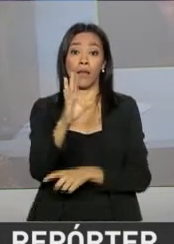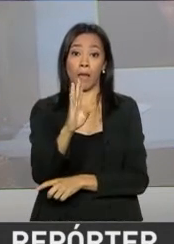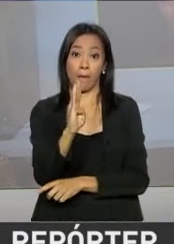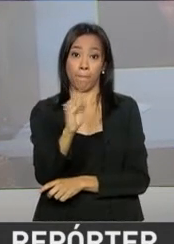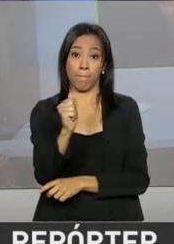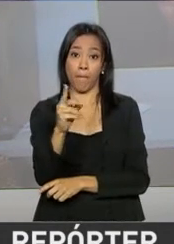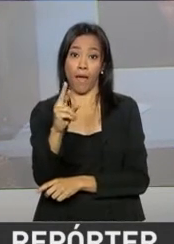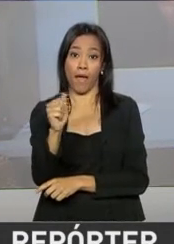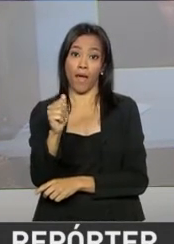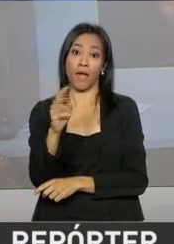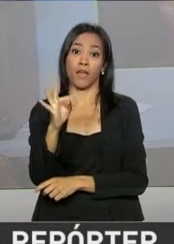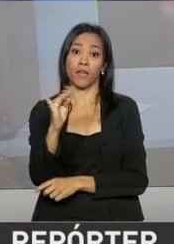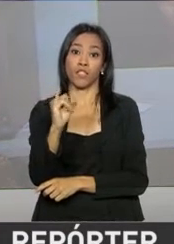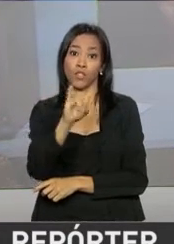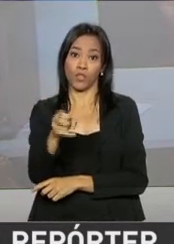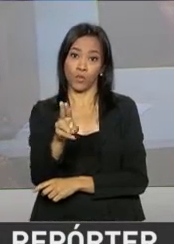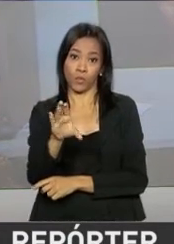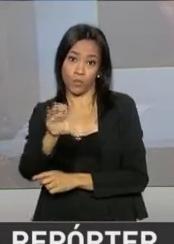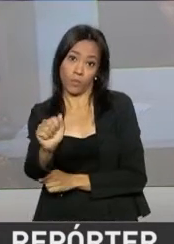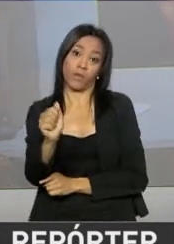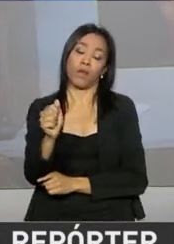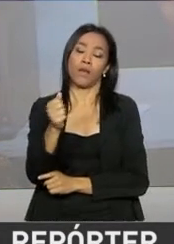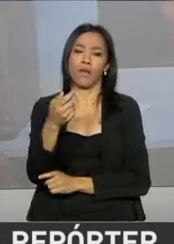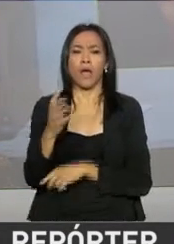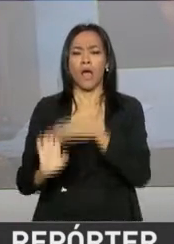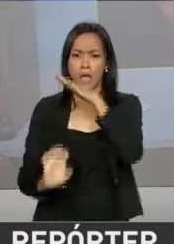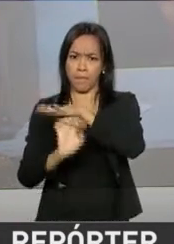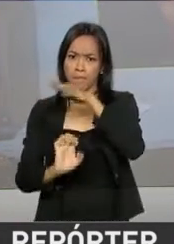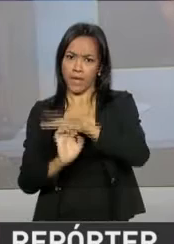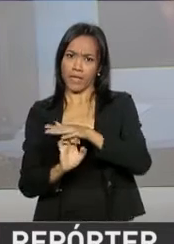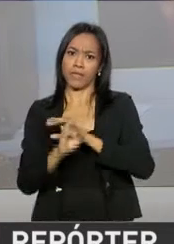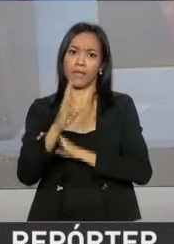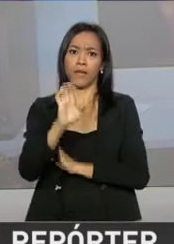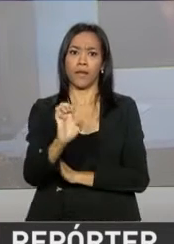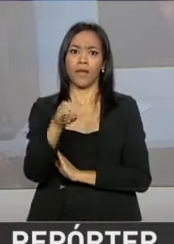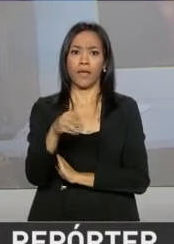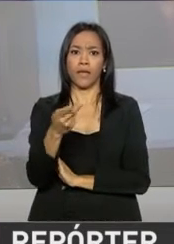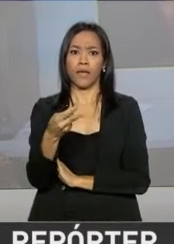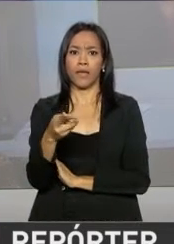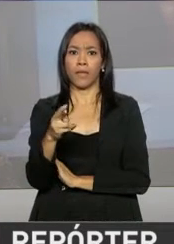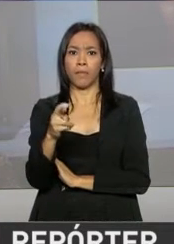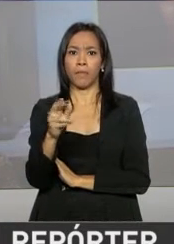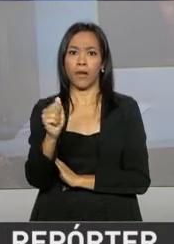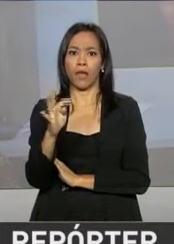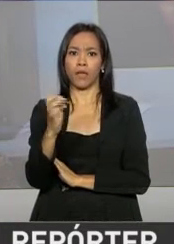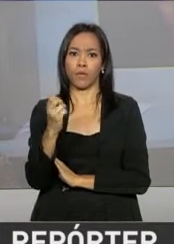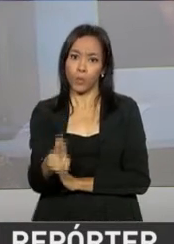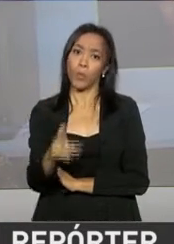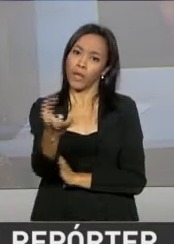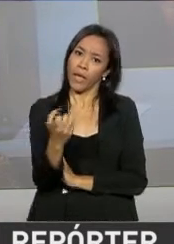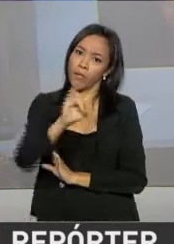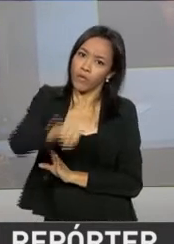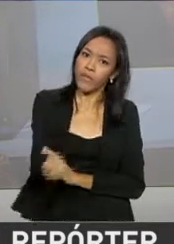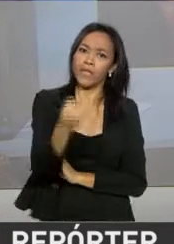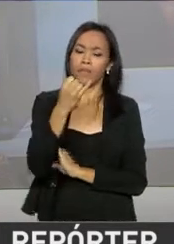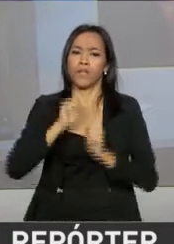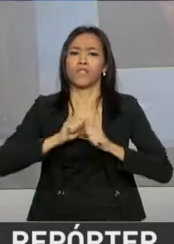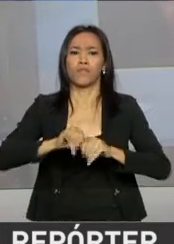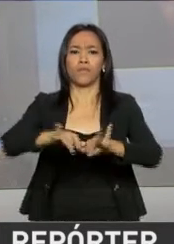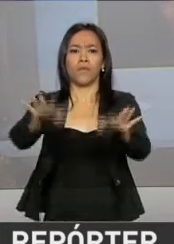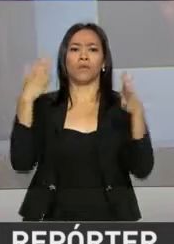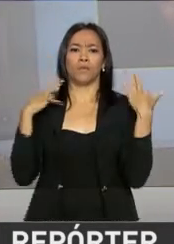instituto brasileiro de turismo embratur quer promover o país pós jogos do rio e um instrumento é o portal visite